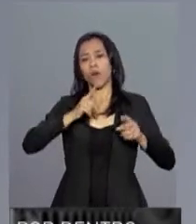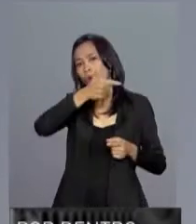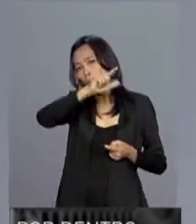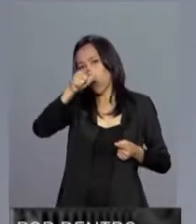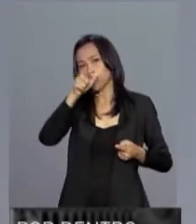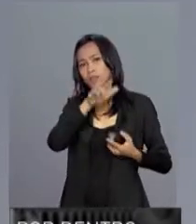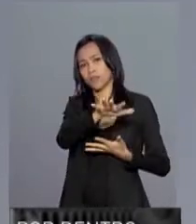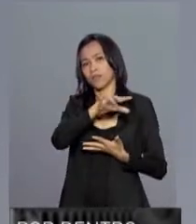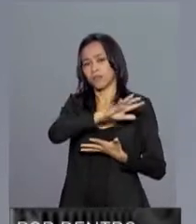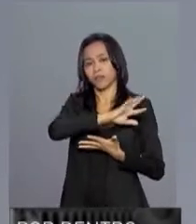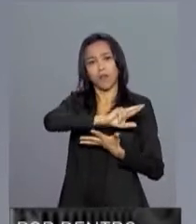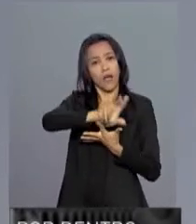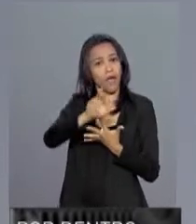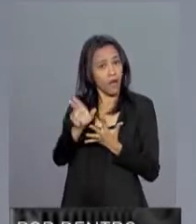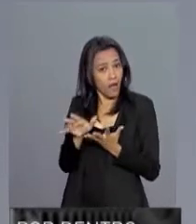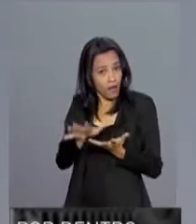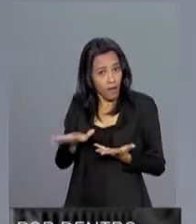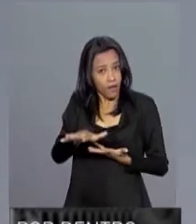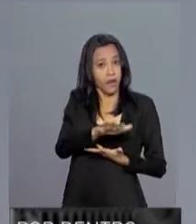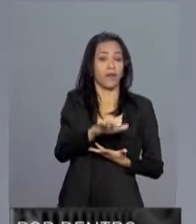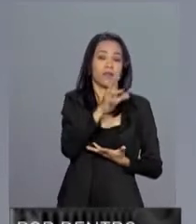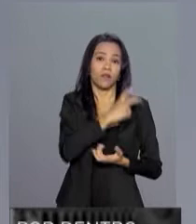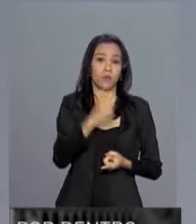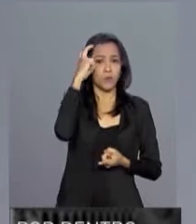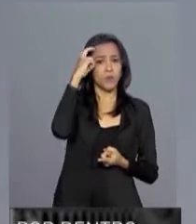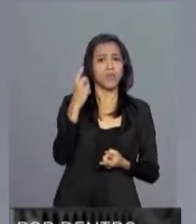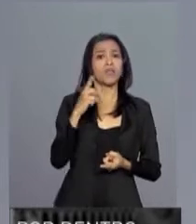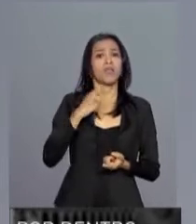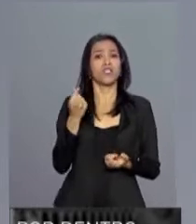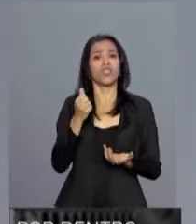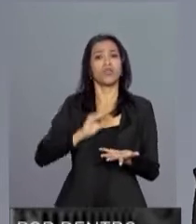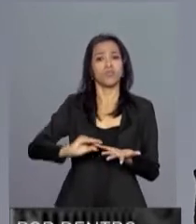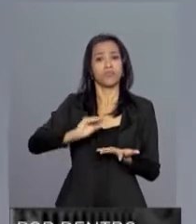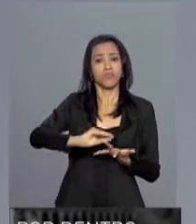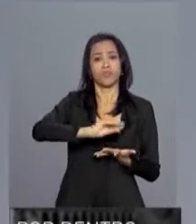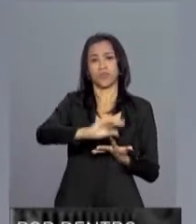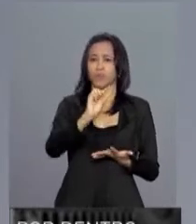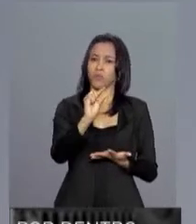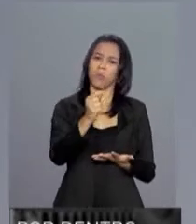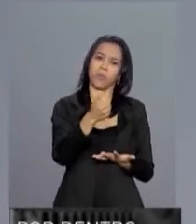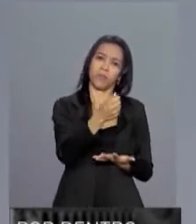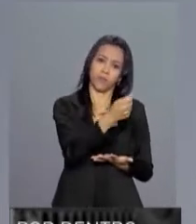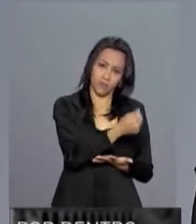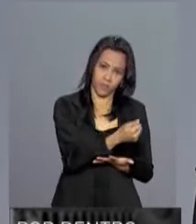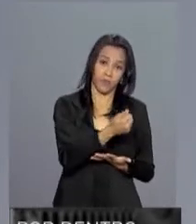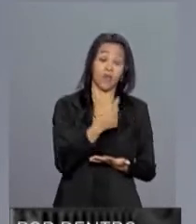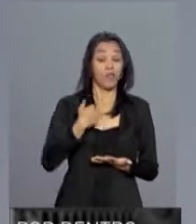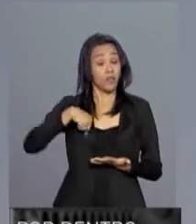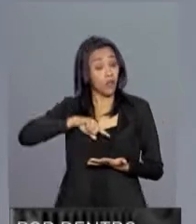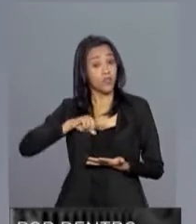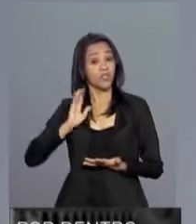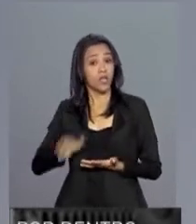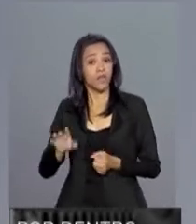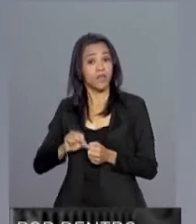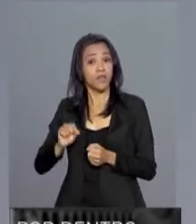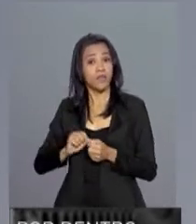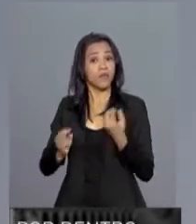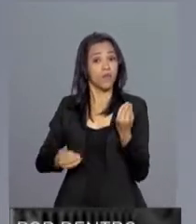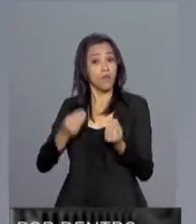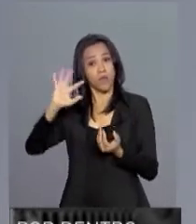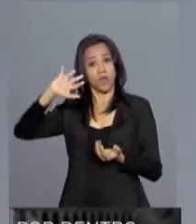investido menos do que é o possível estamos tomando providências para reduzir